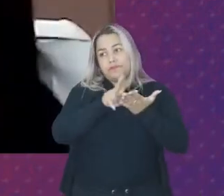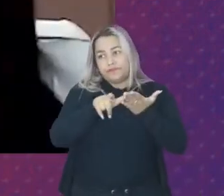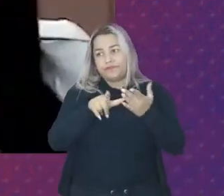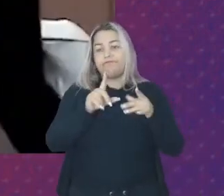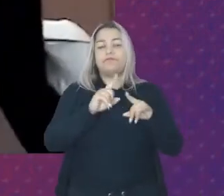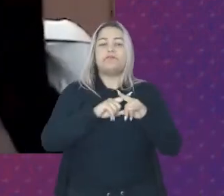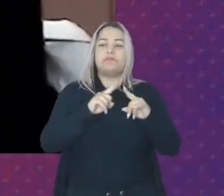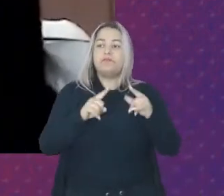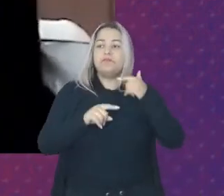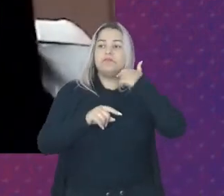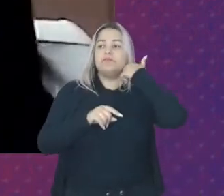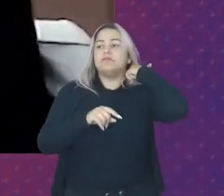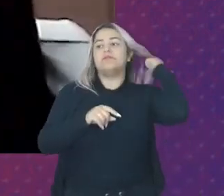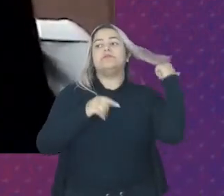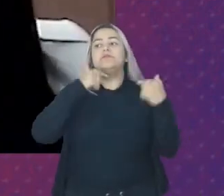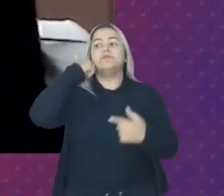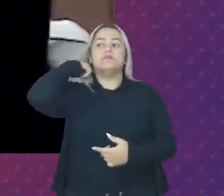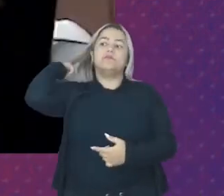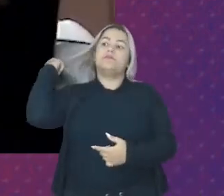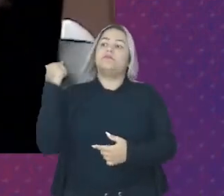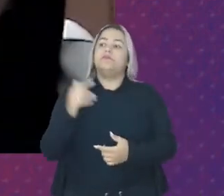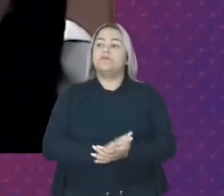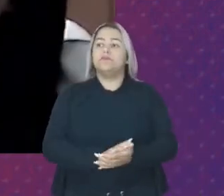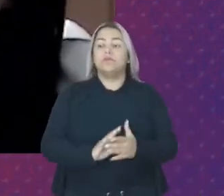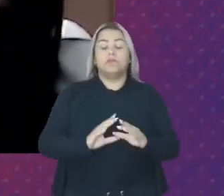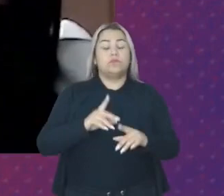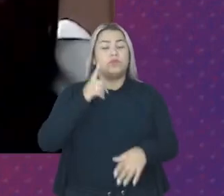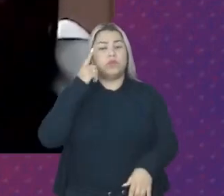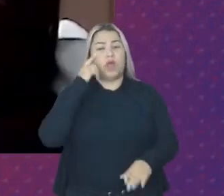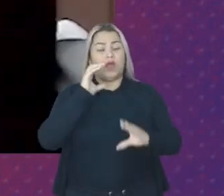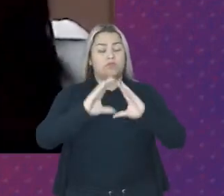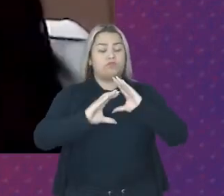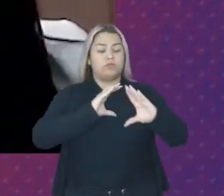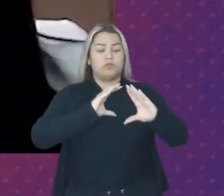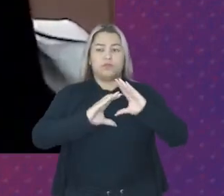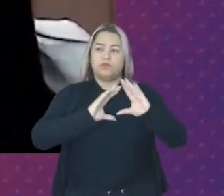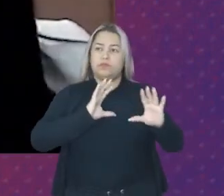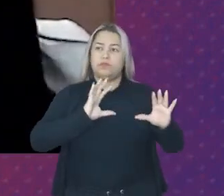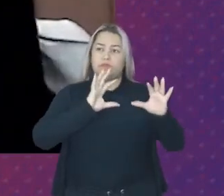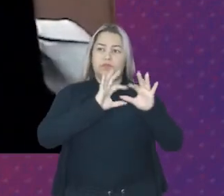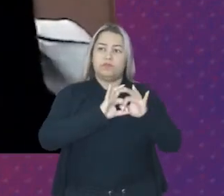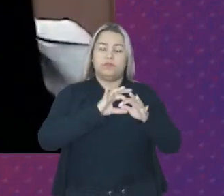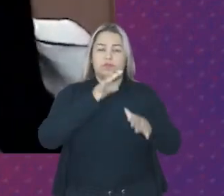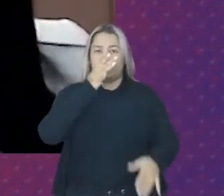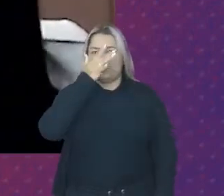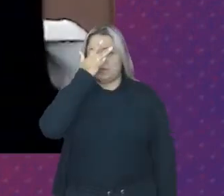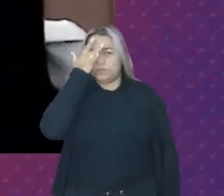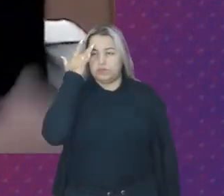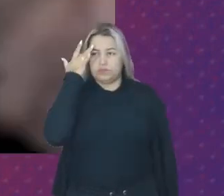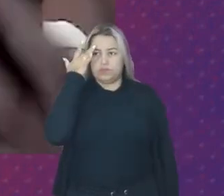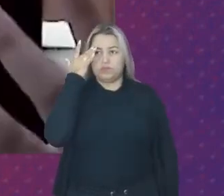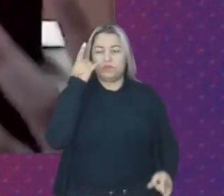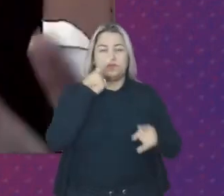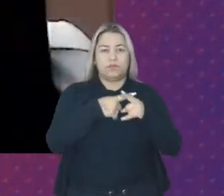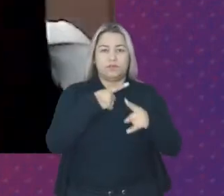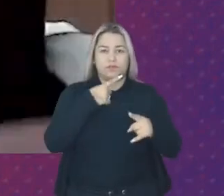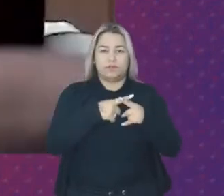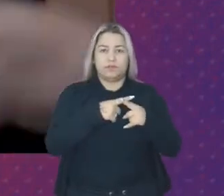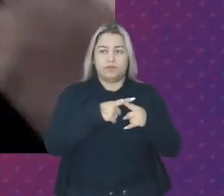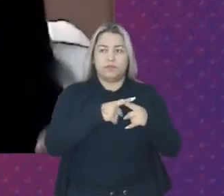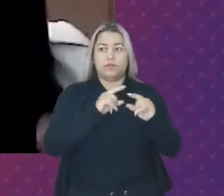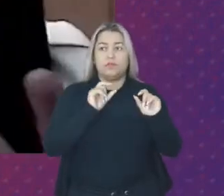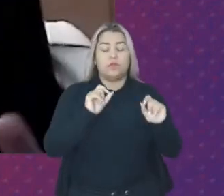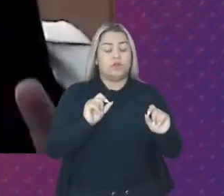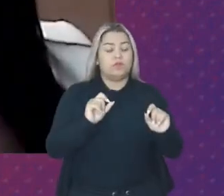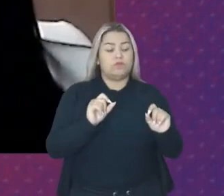você passa a ideia de estar se comunicando diretamente com as pessoas. Por quê?